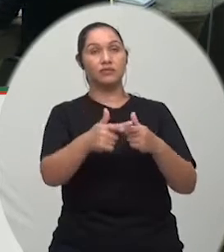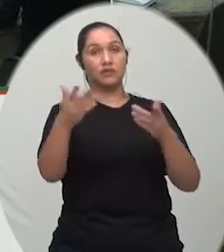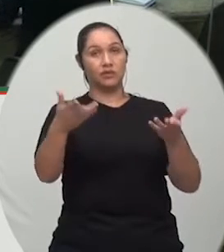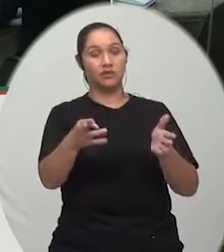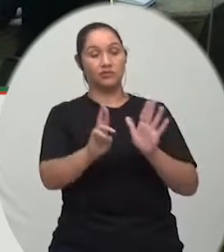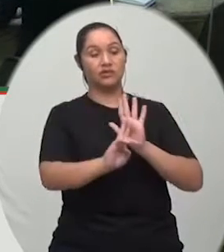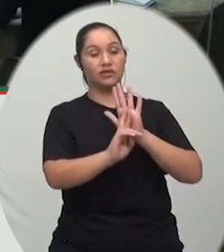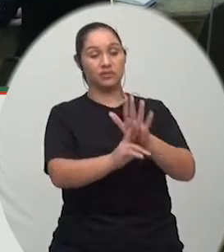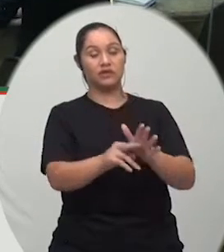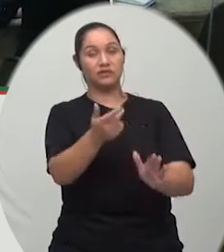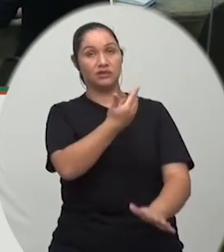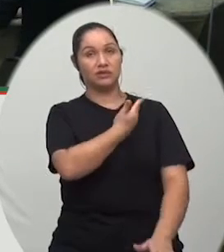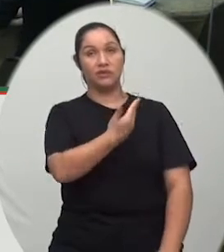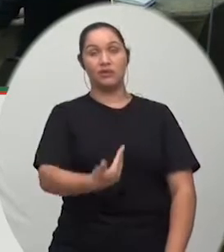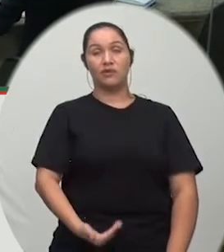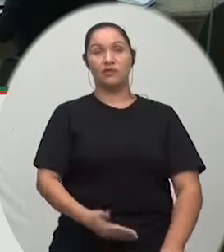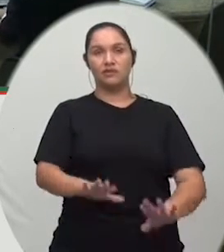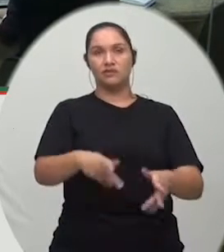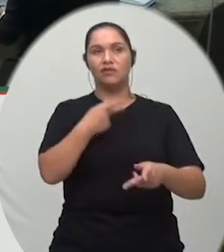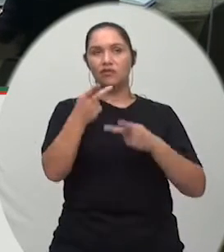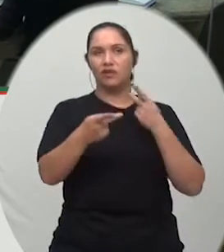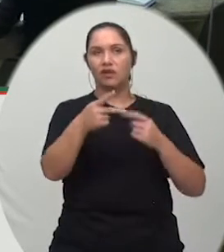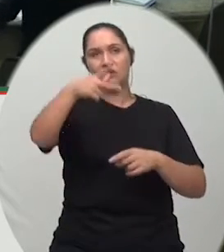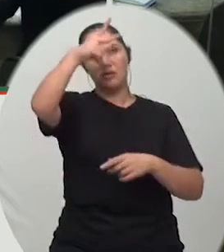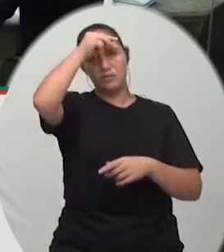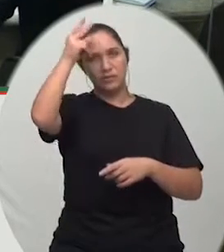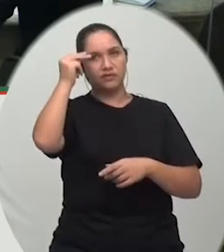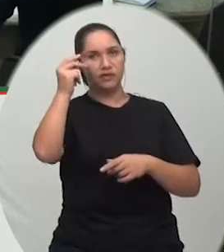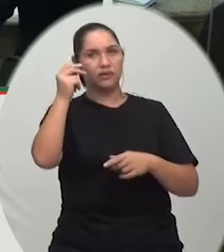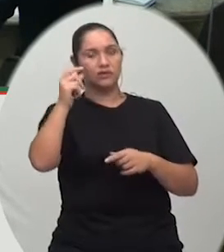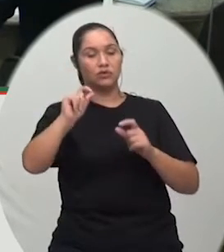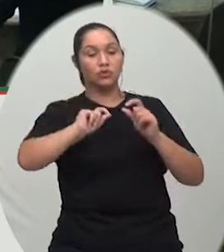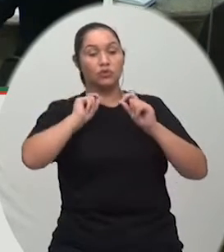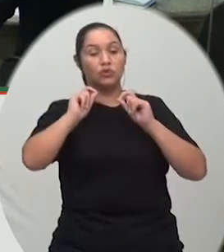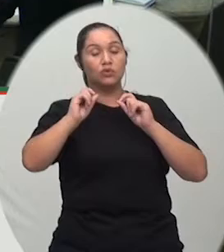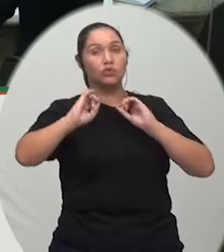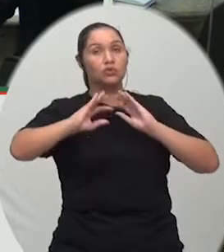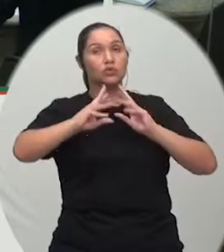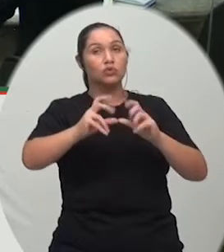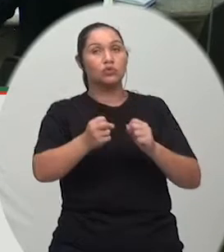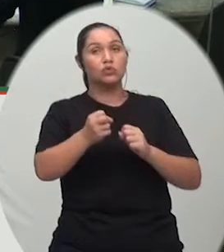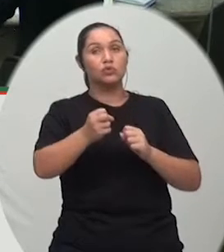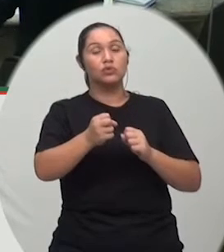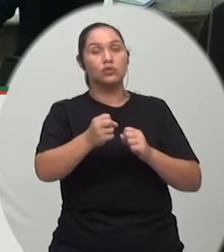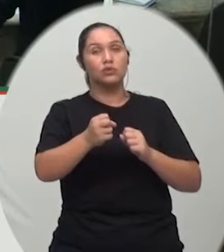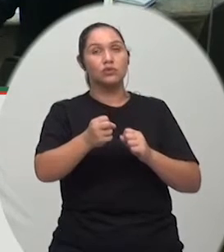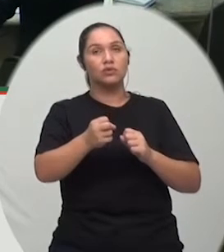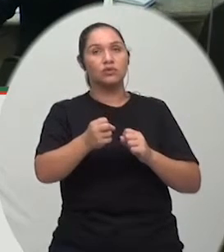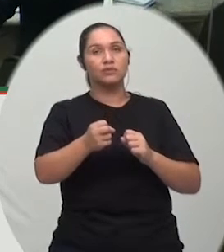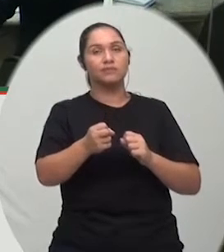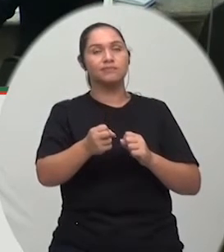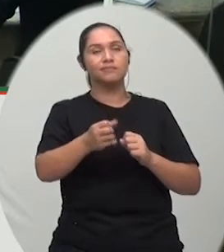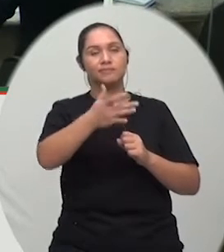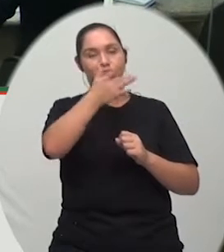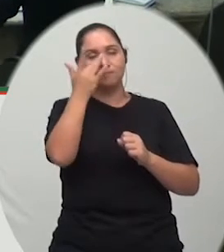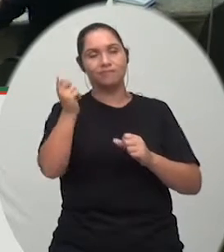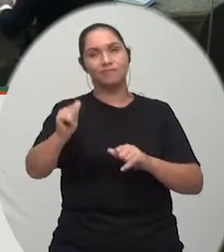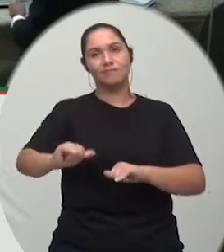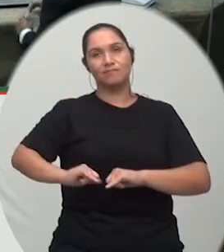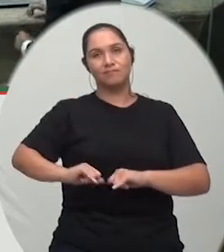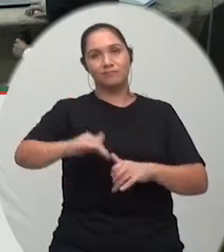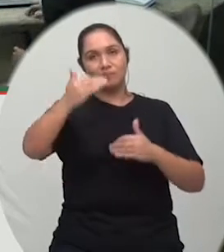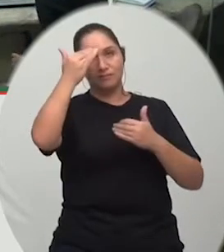casa, leve ao prefeito municipal a ansiedade daquela comunidade, dos moradores que sofrem com esses alagamentos. Obrigado, senhor